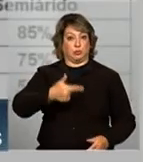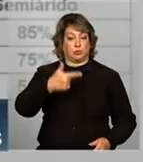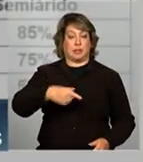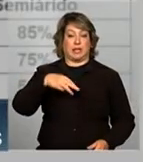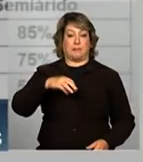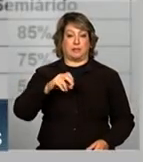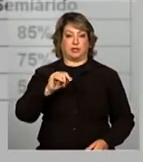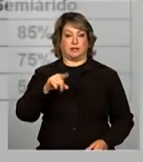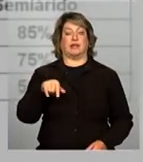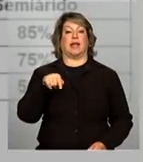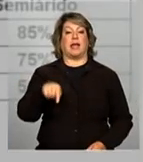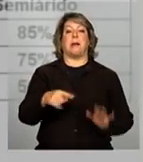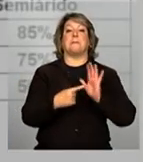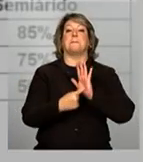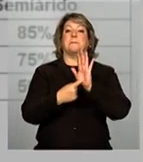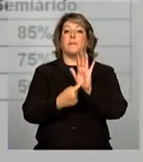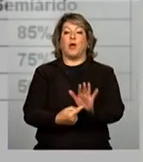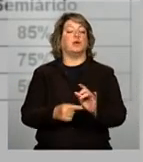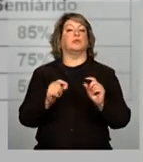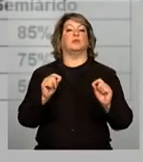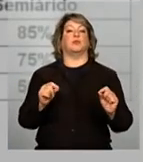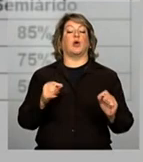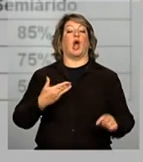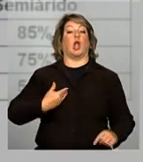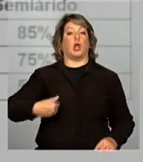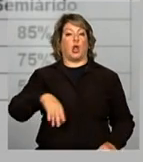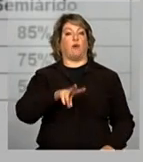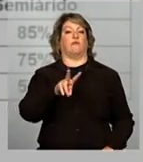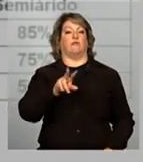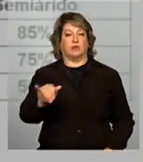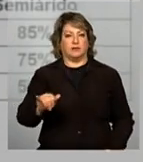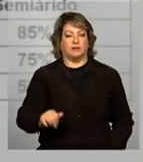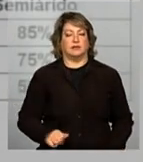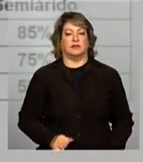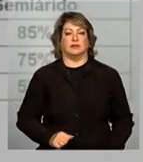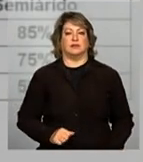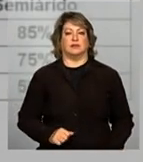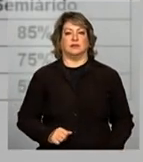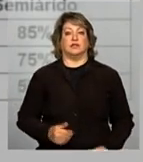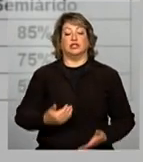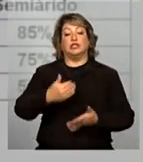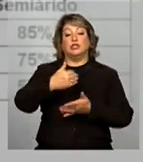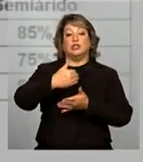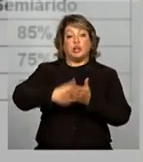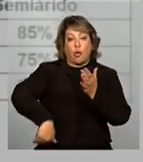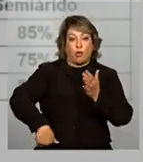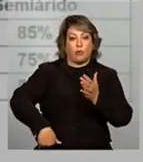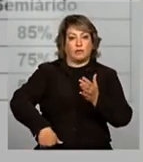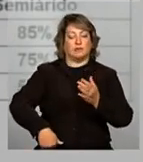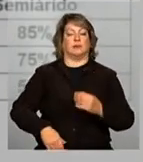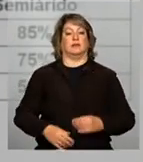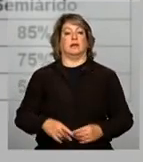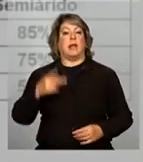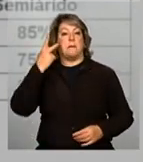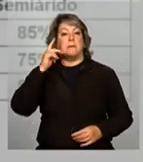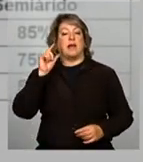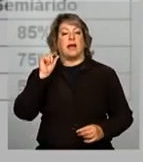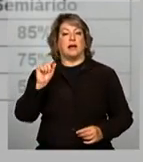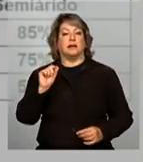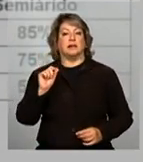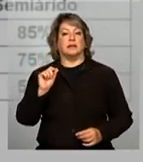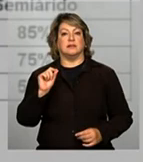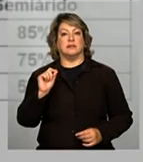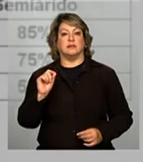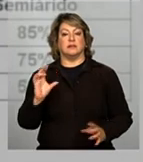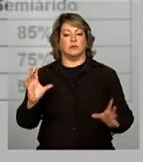segunda medida mostra o seguinte: nós vamos descontar para liquidar as